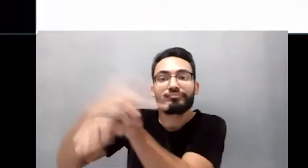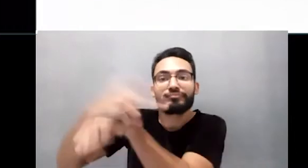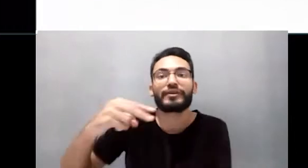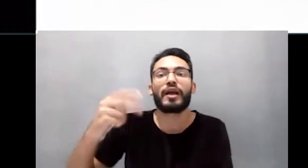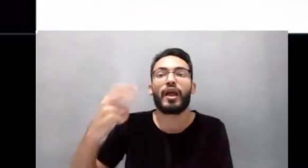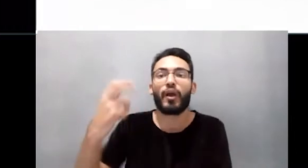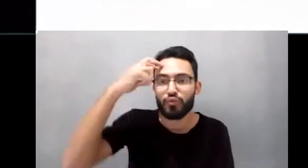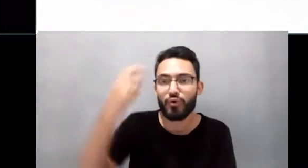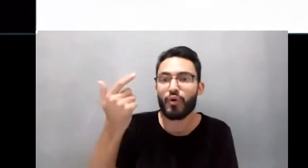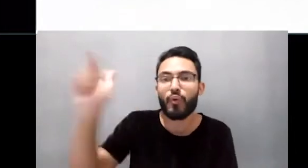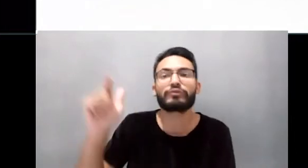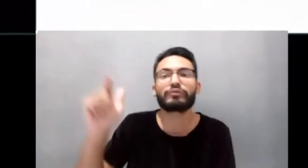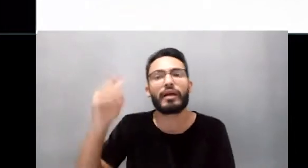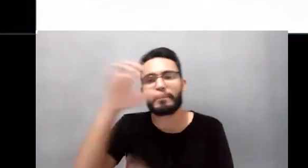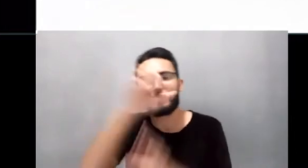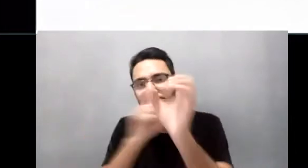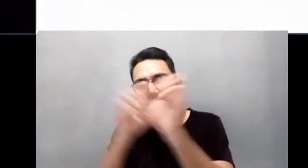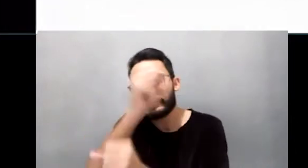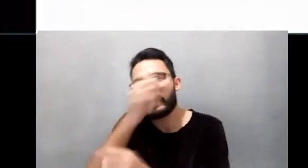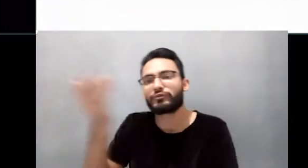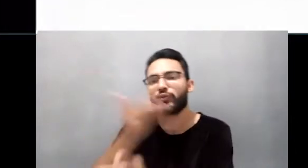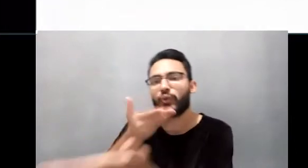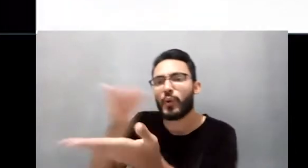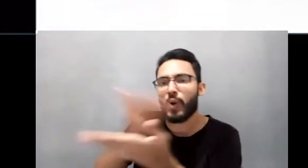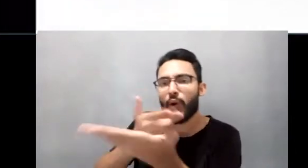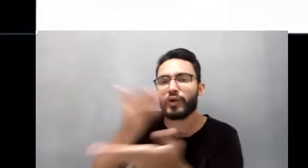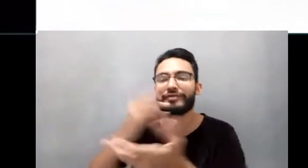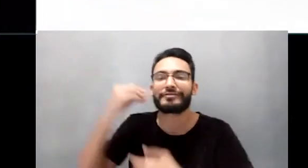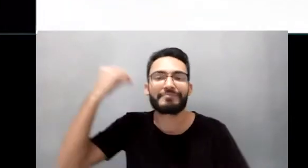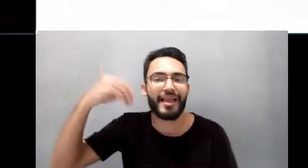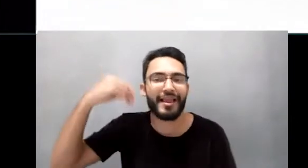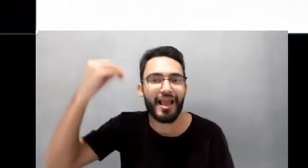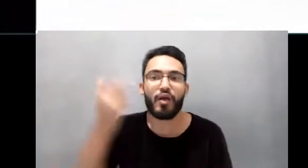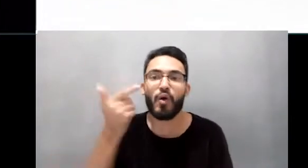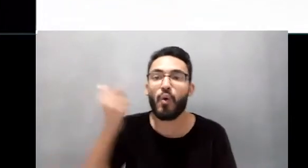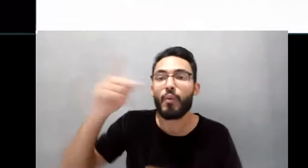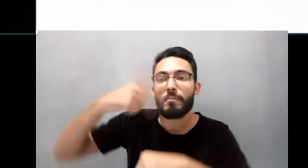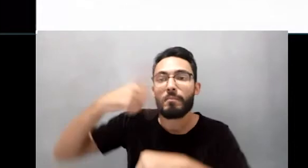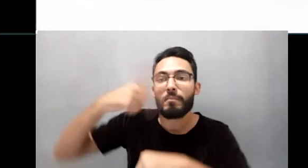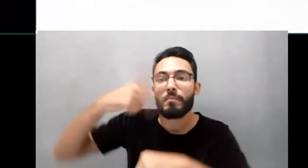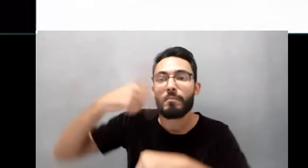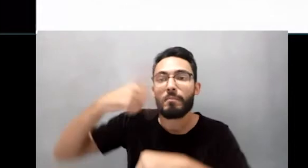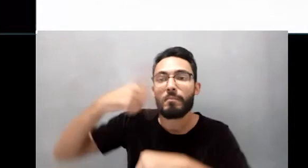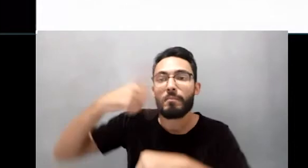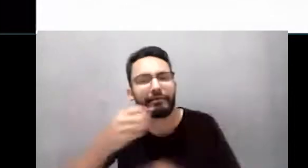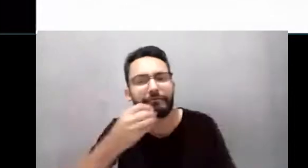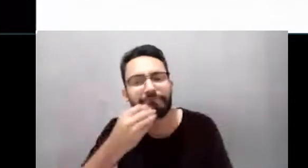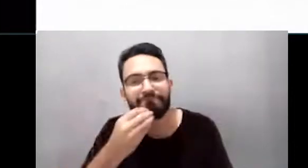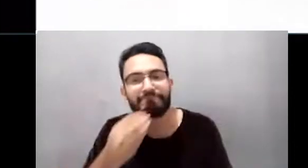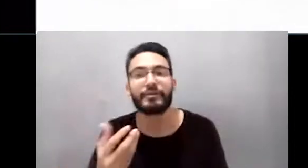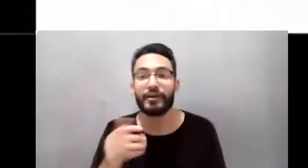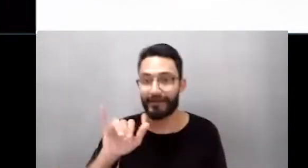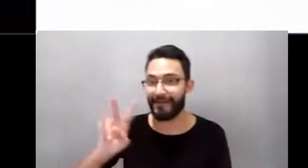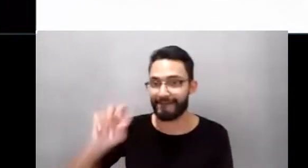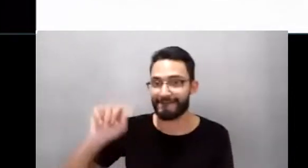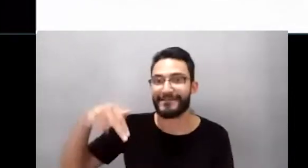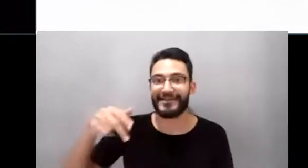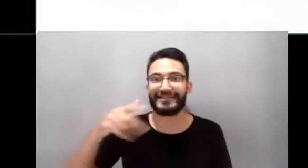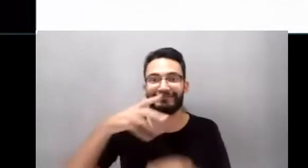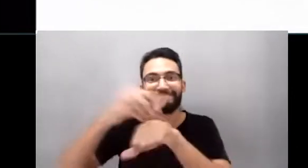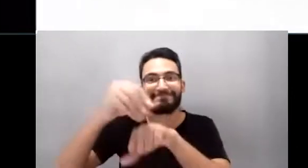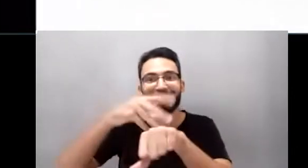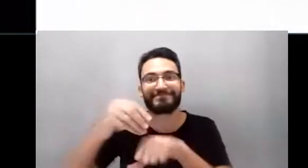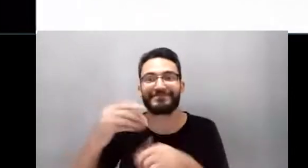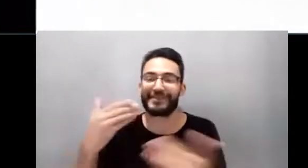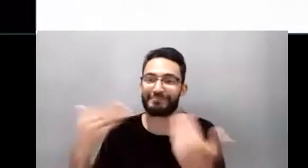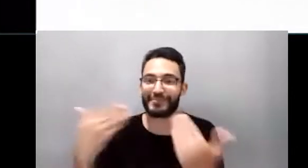culturas, trocar com experiências com pessoas que estão em outros países, né? Hoje o Ivan estava comentando no papo que ele